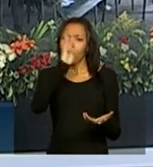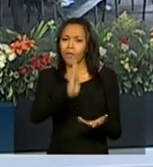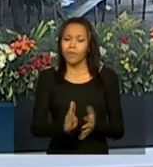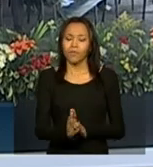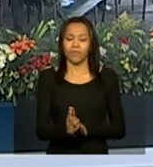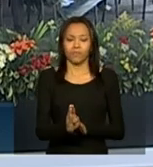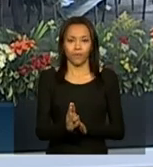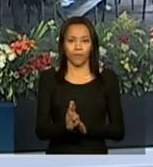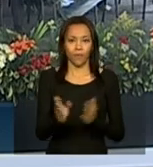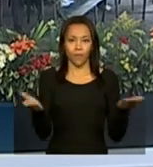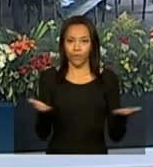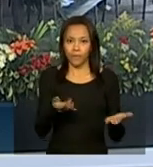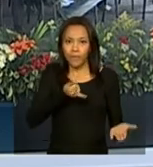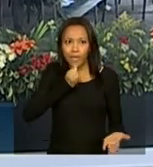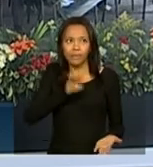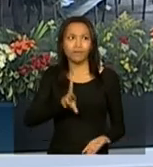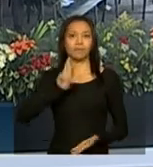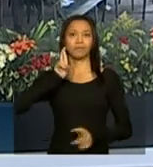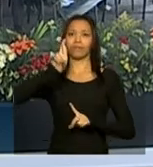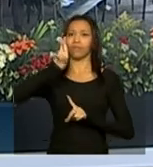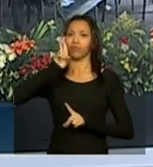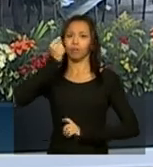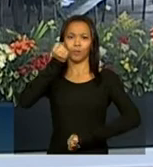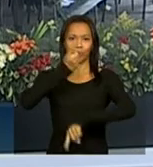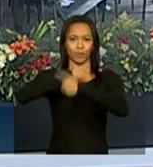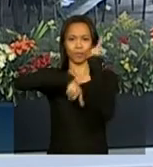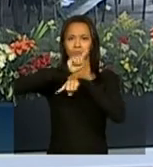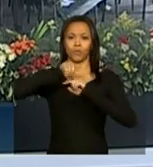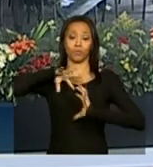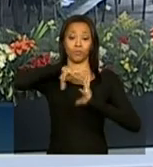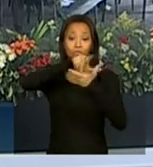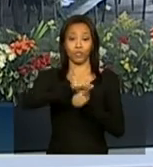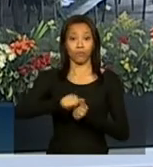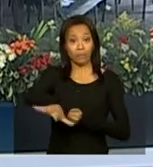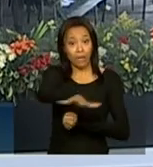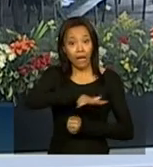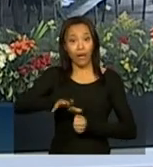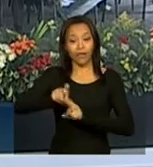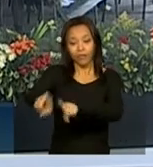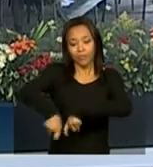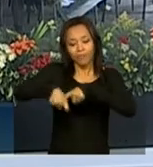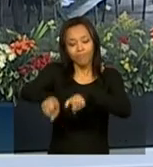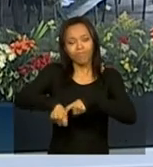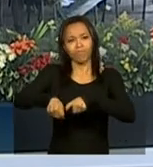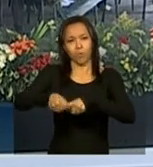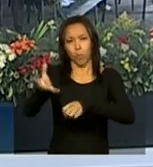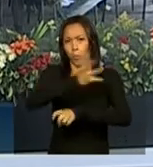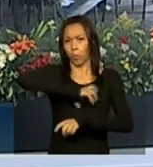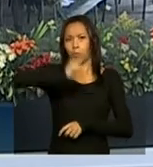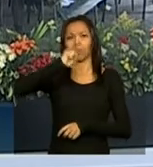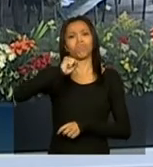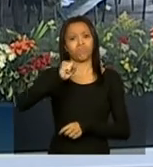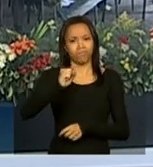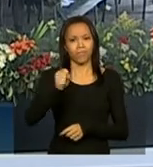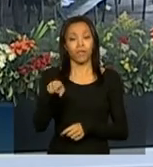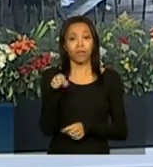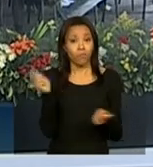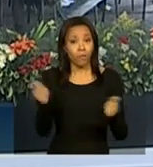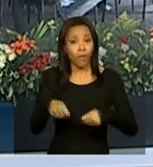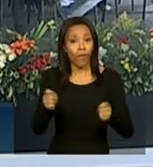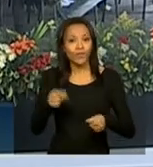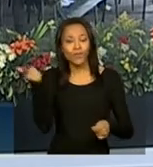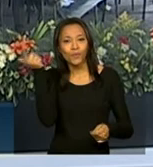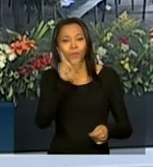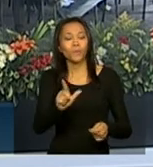maiores exemplos de sucesso do agronegócio mundial. A previsão de uma colheita recorde de grãos, que pode alcançar a